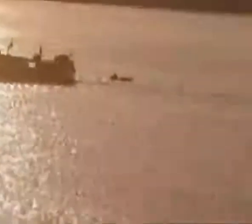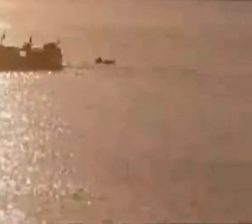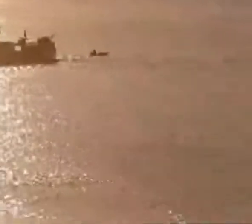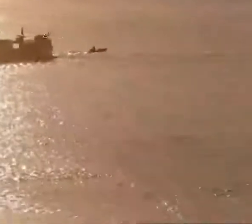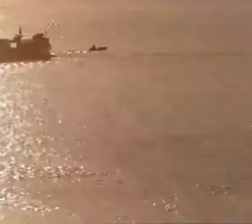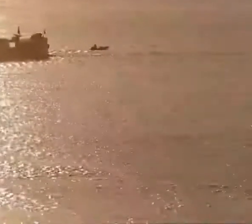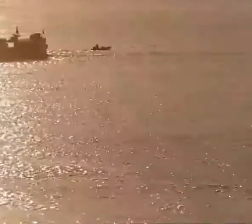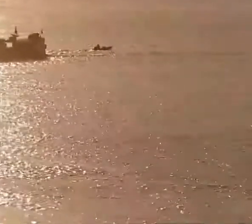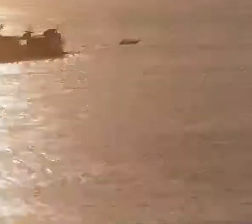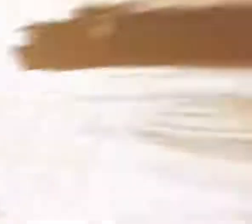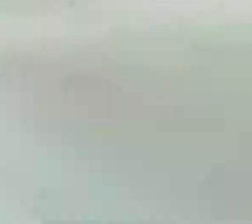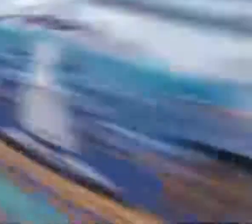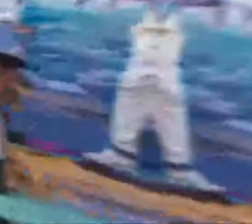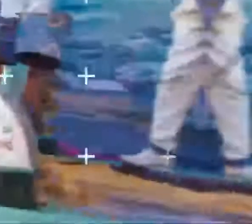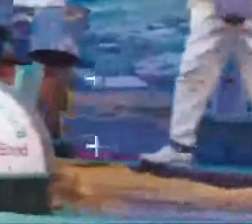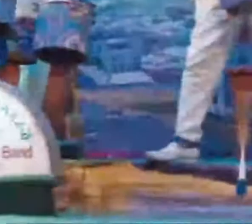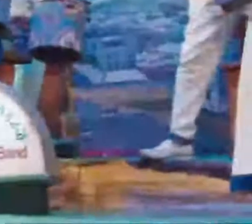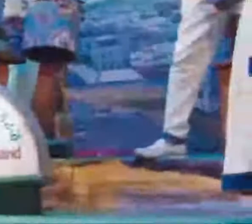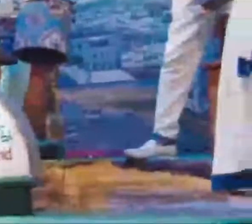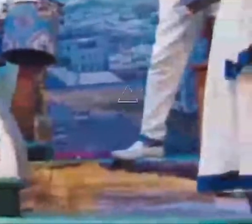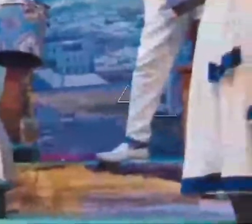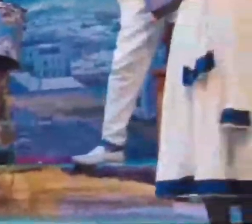E aí